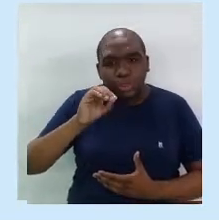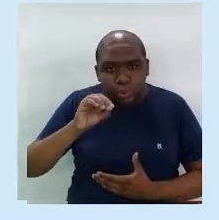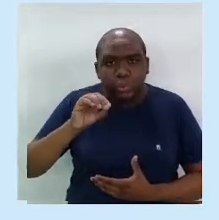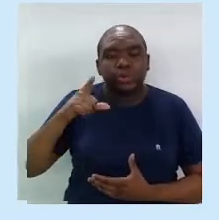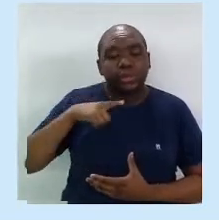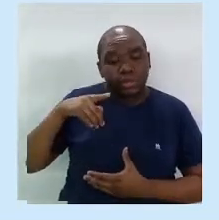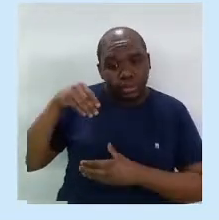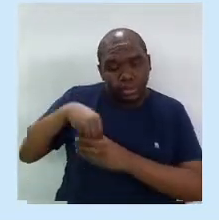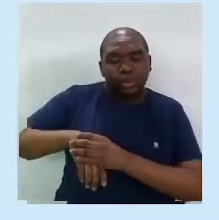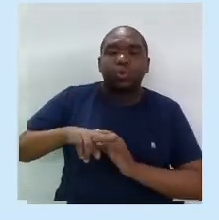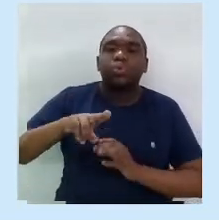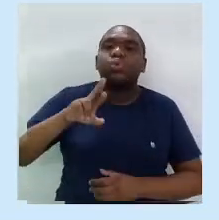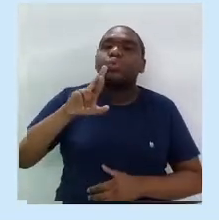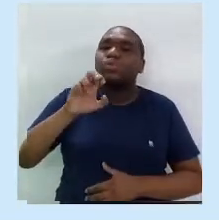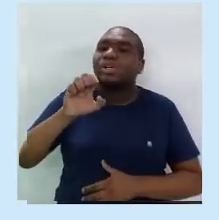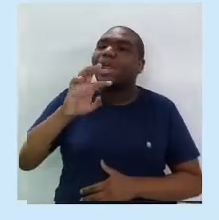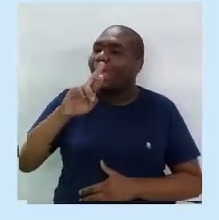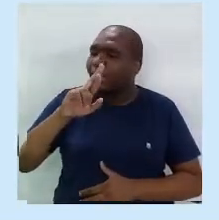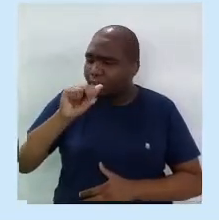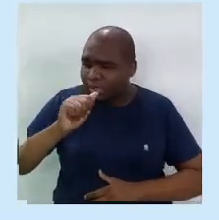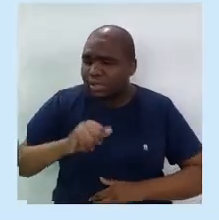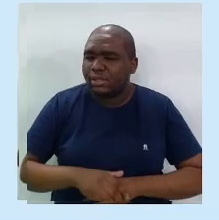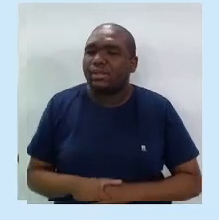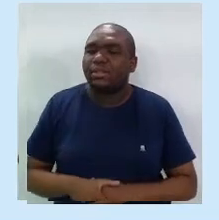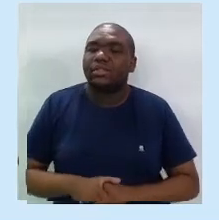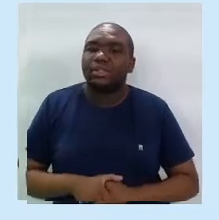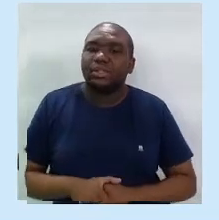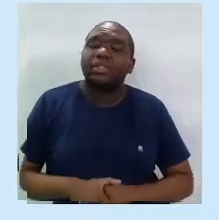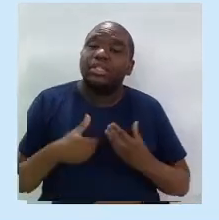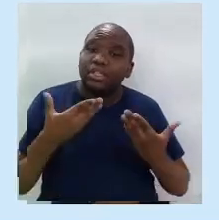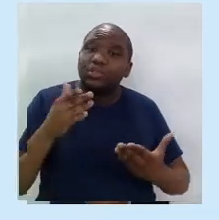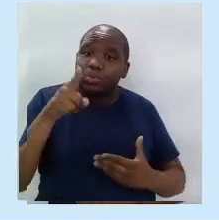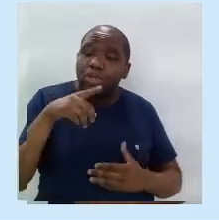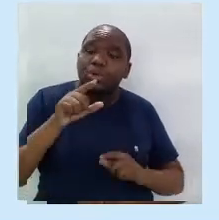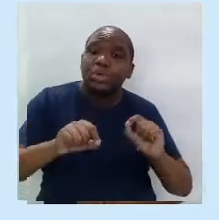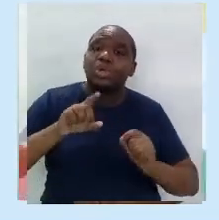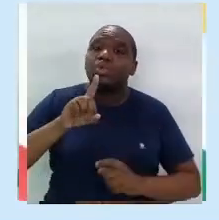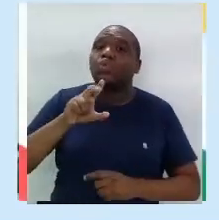abre ali na uretra. A uretra, no caso,